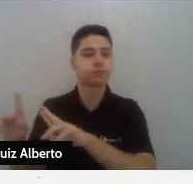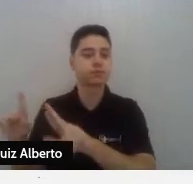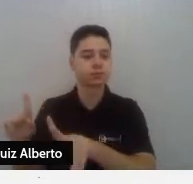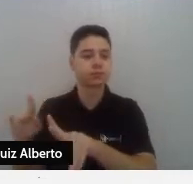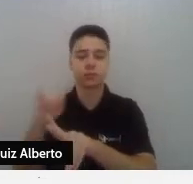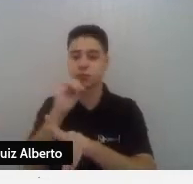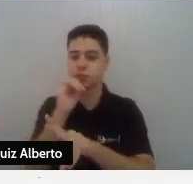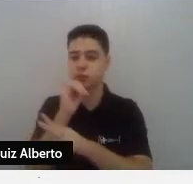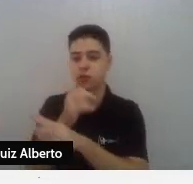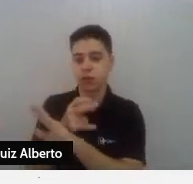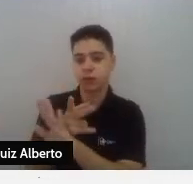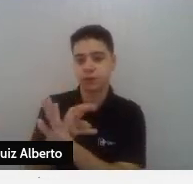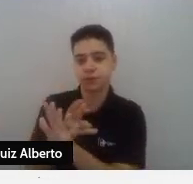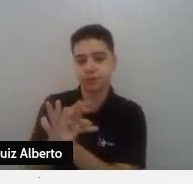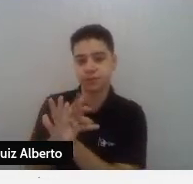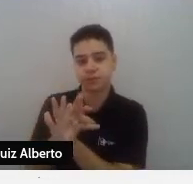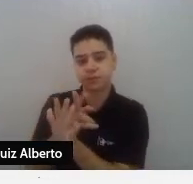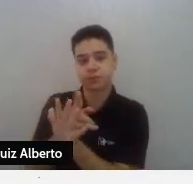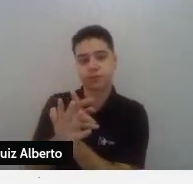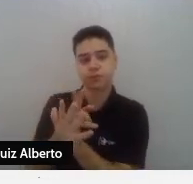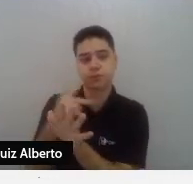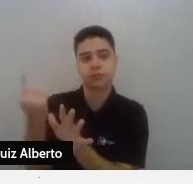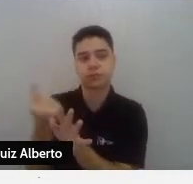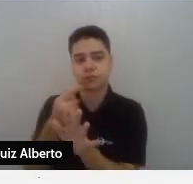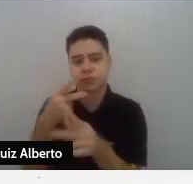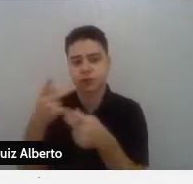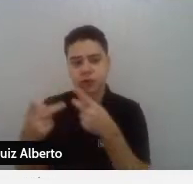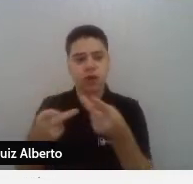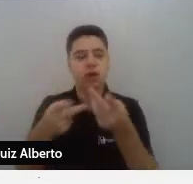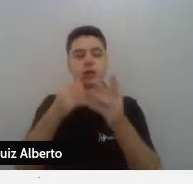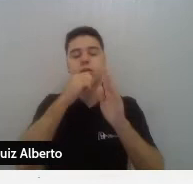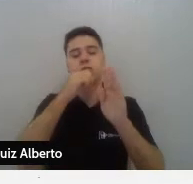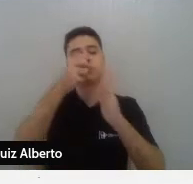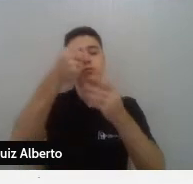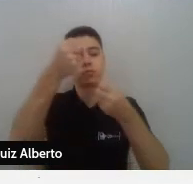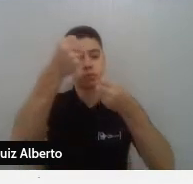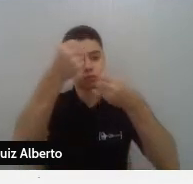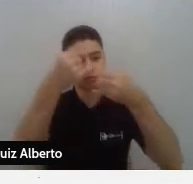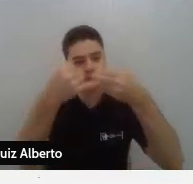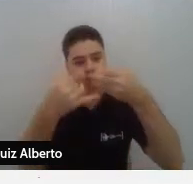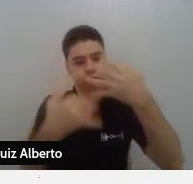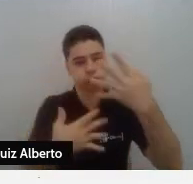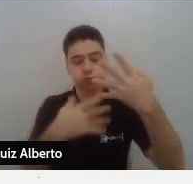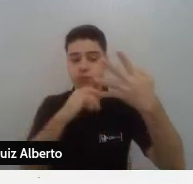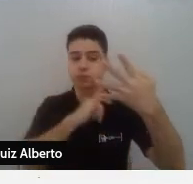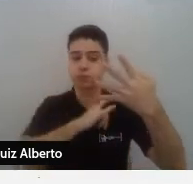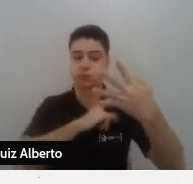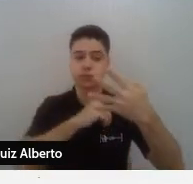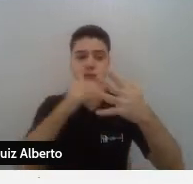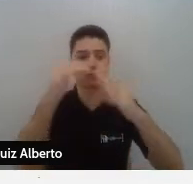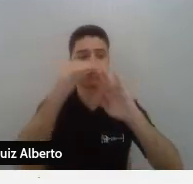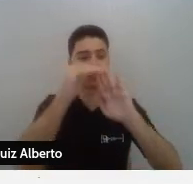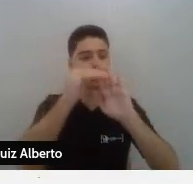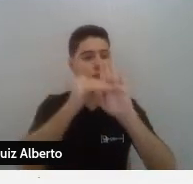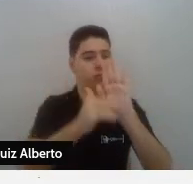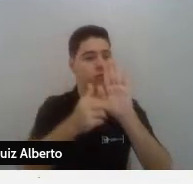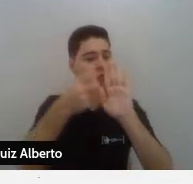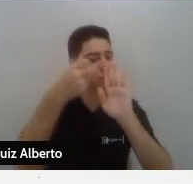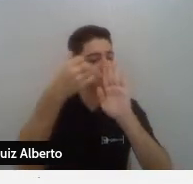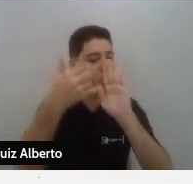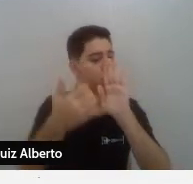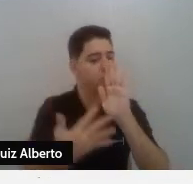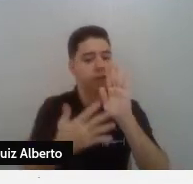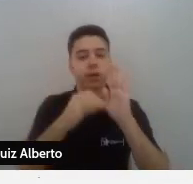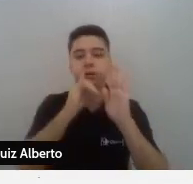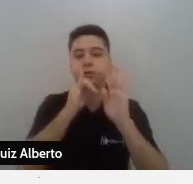tem vários, a gente fala de tipos, de variações, né, de categorias. Então, a gente pode,